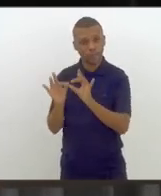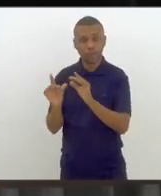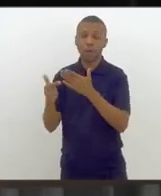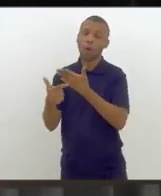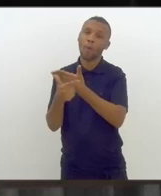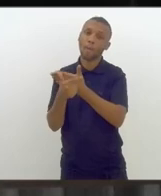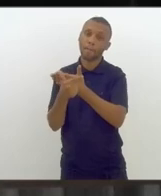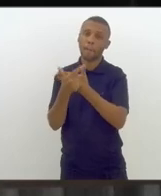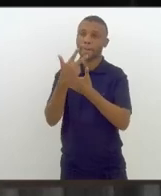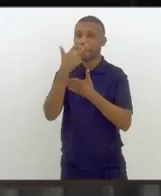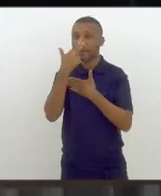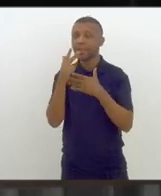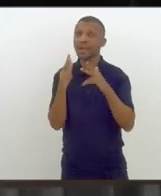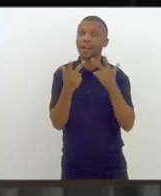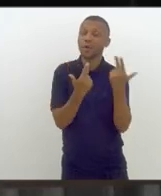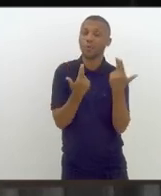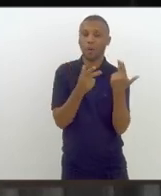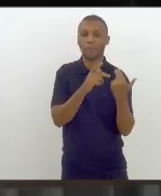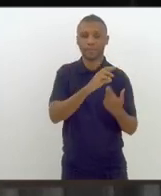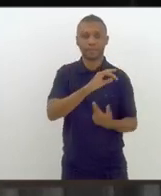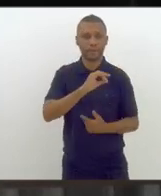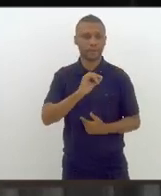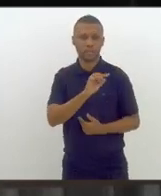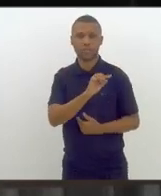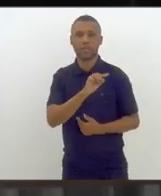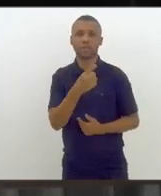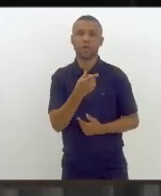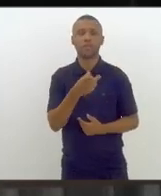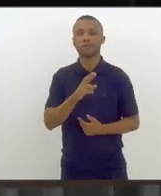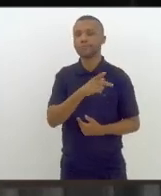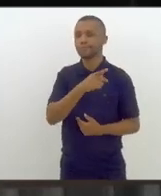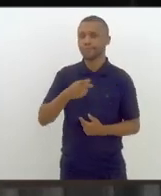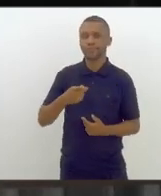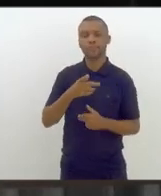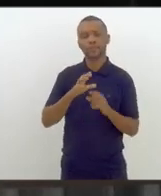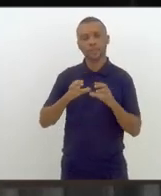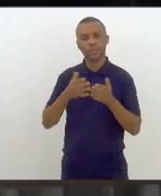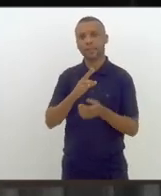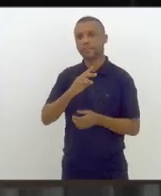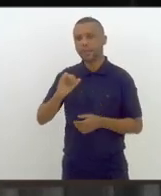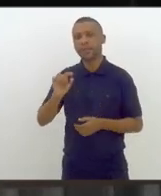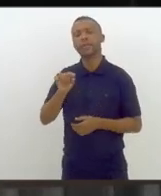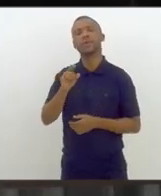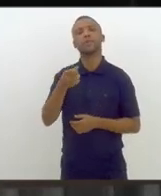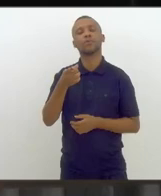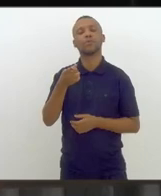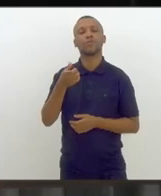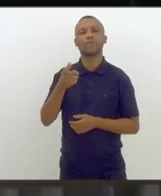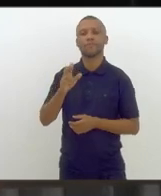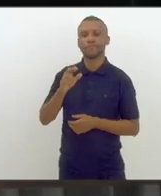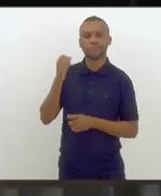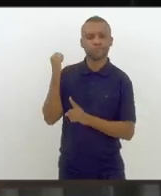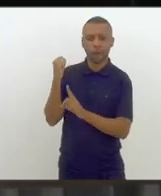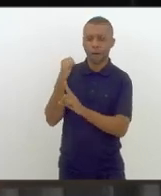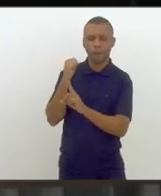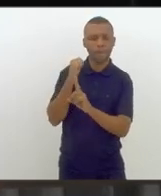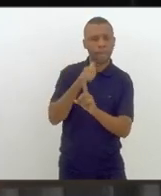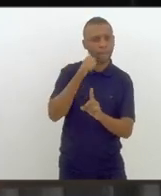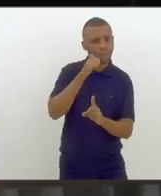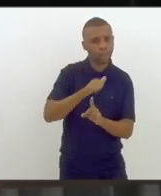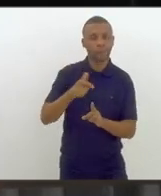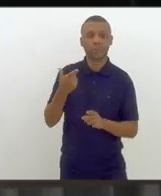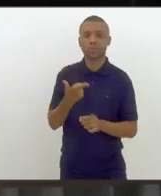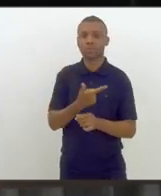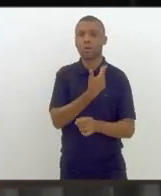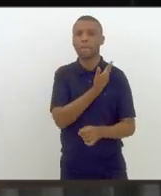muito semelhante a uma CPI, nós, então, presidimos a CPI do feminicídio, a CPI da intolerância religiosa, estivemos ao